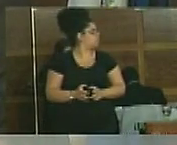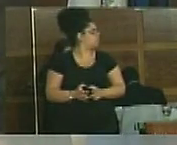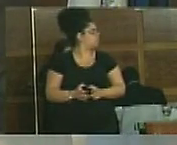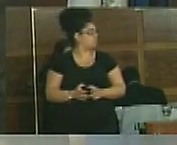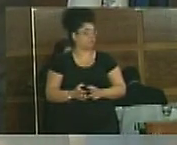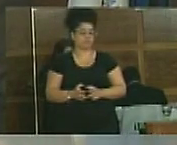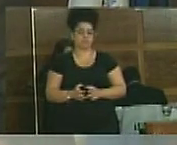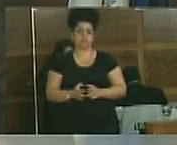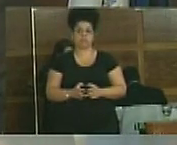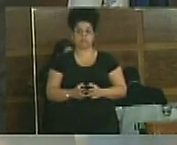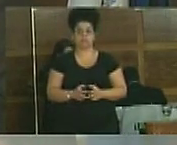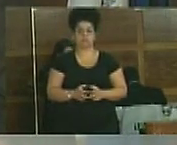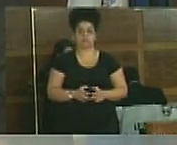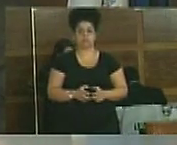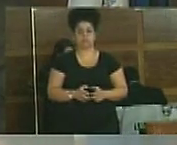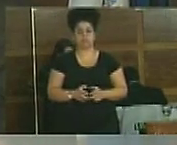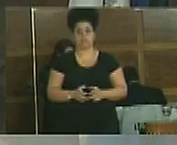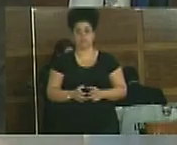dar